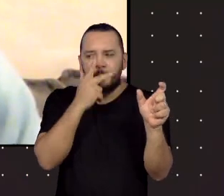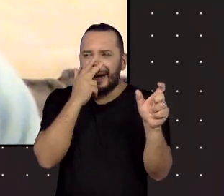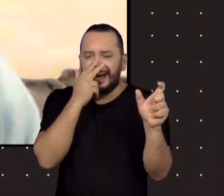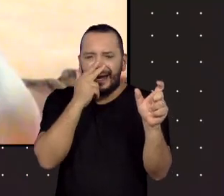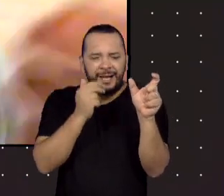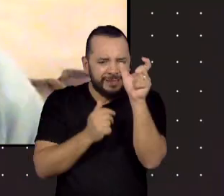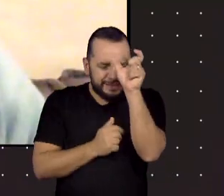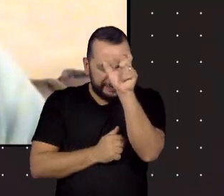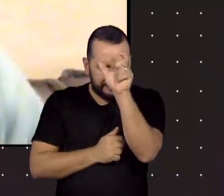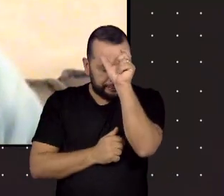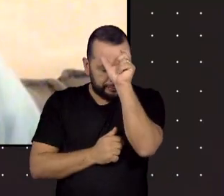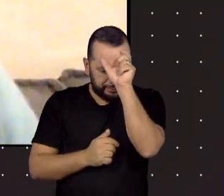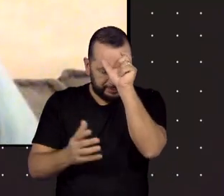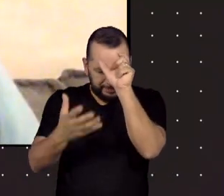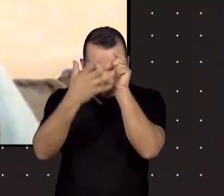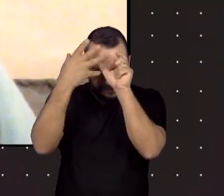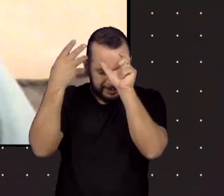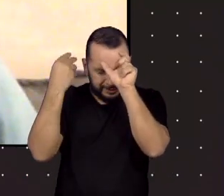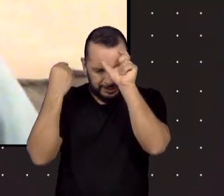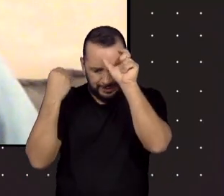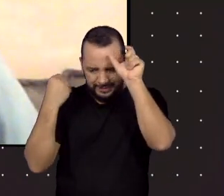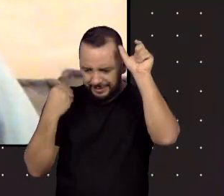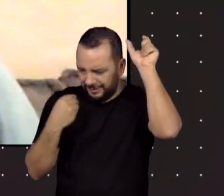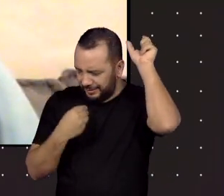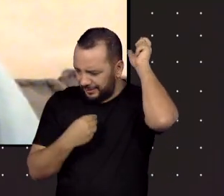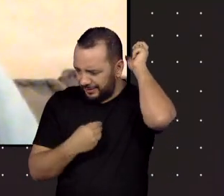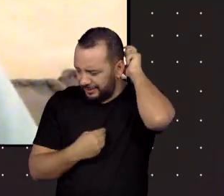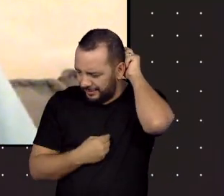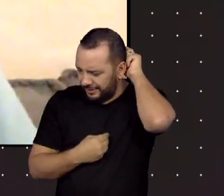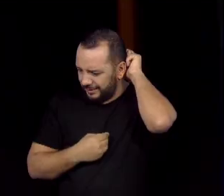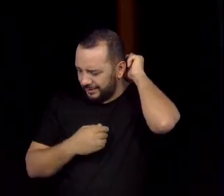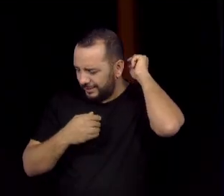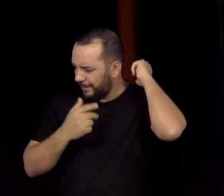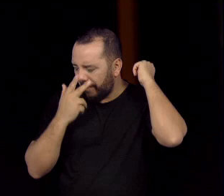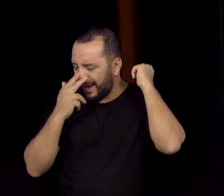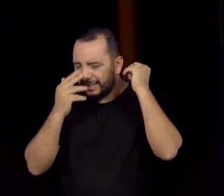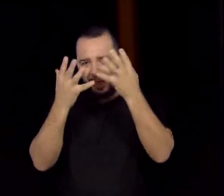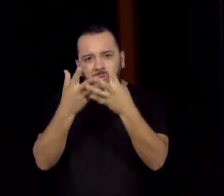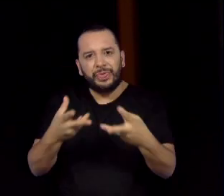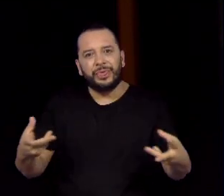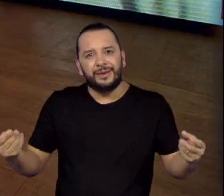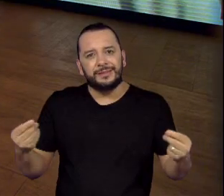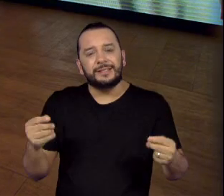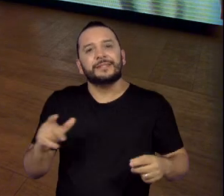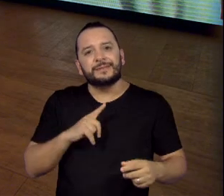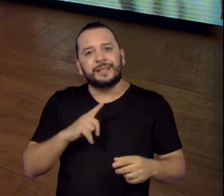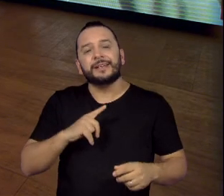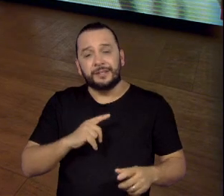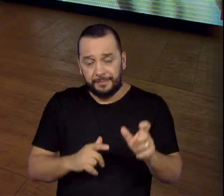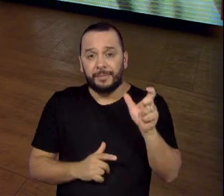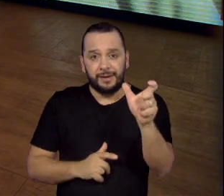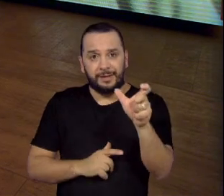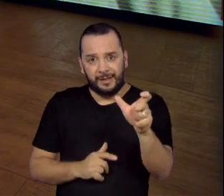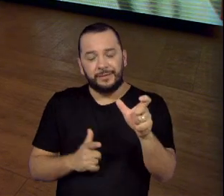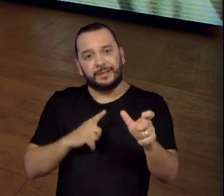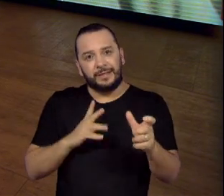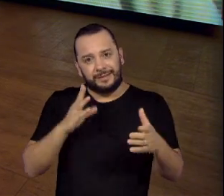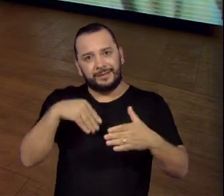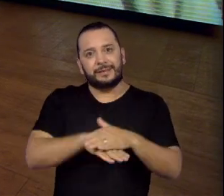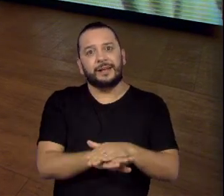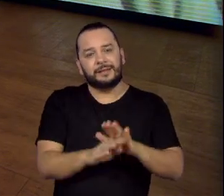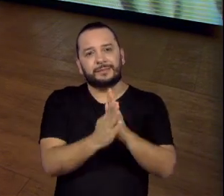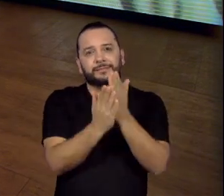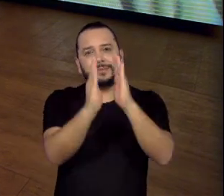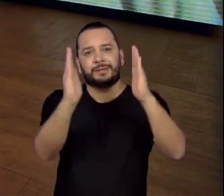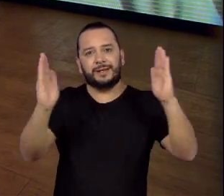escondida, está refugiada dentro da Biblioteca de Babel, que é um conto criado pelo Borges.